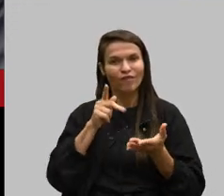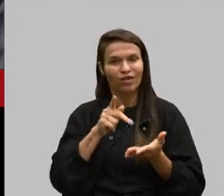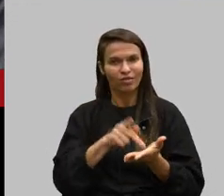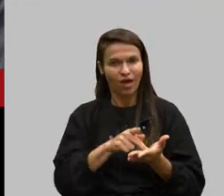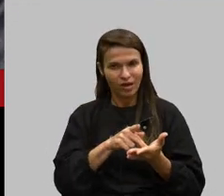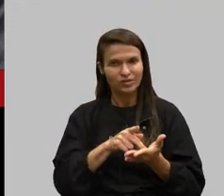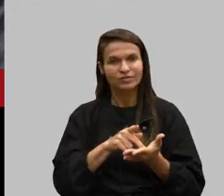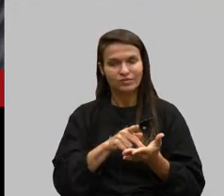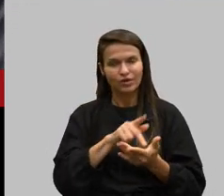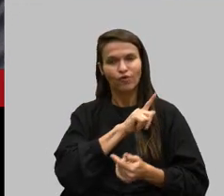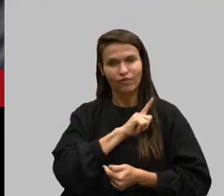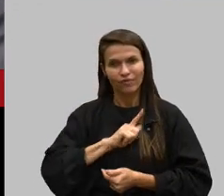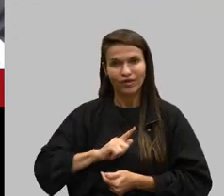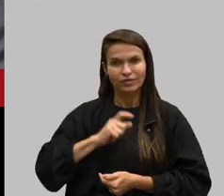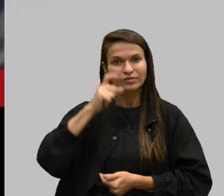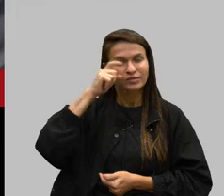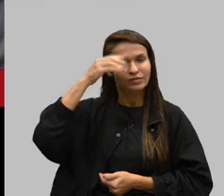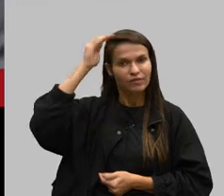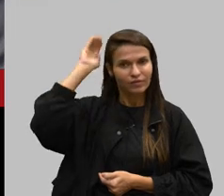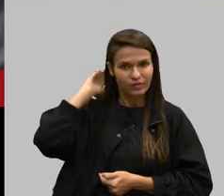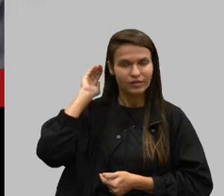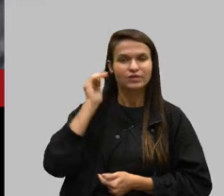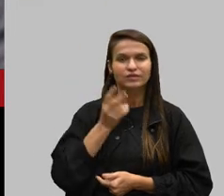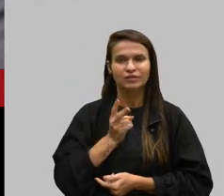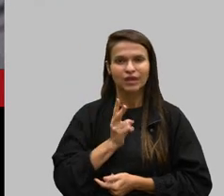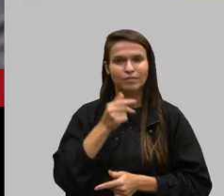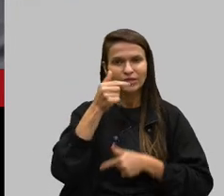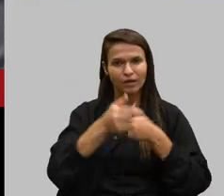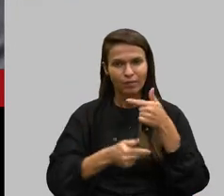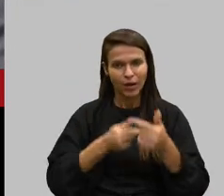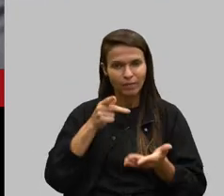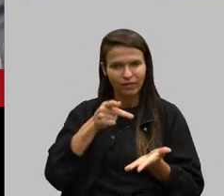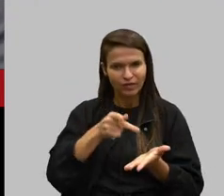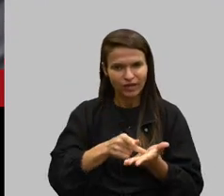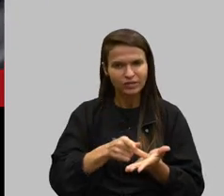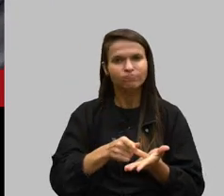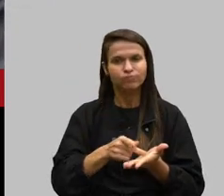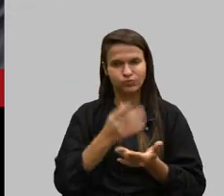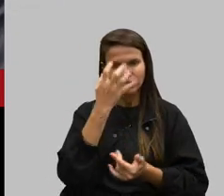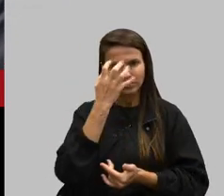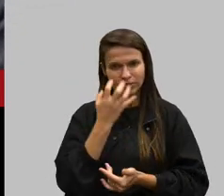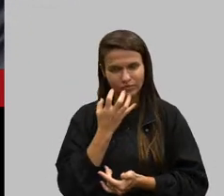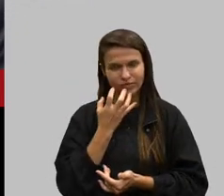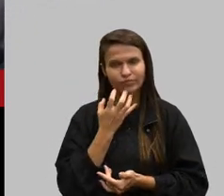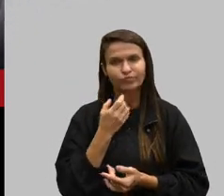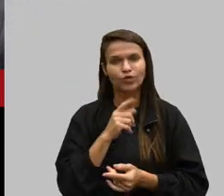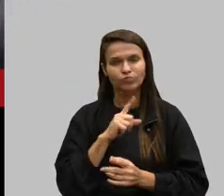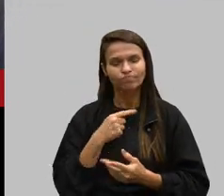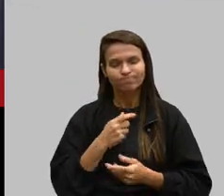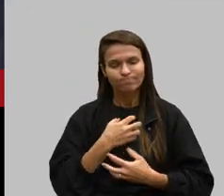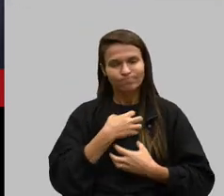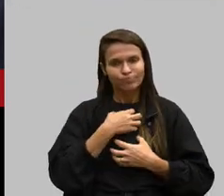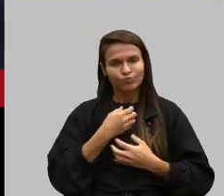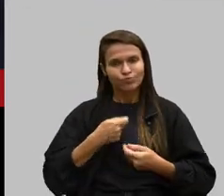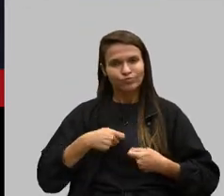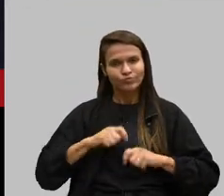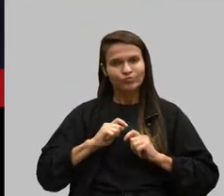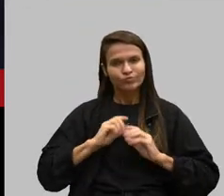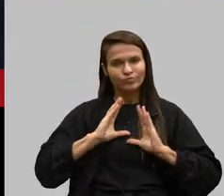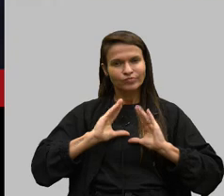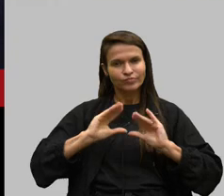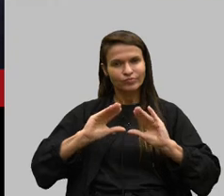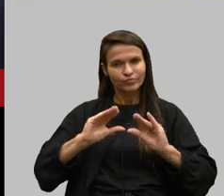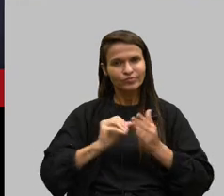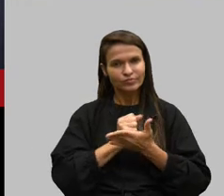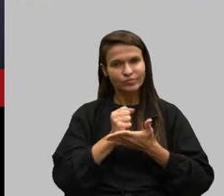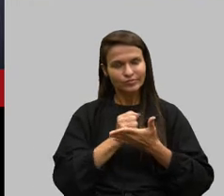exema sempre de fato trabalha pela verdade pela sinceridade e de mãos limpas Isso me deixa muito muito confortável de ser da base de